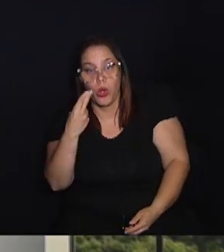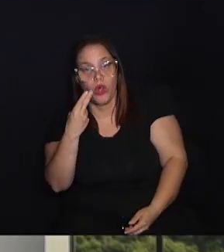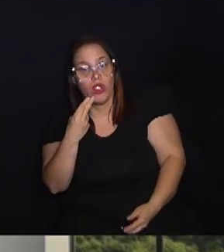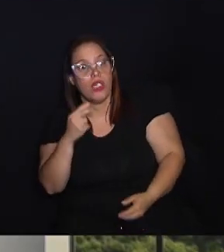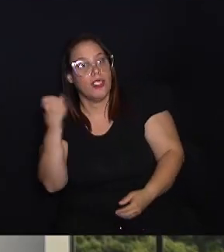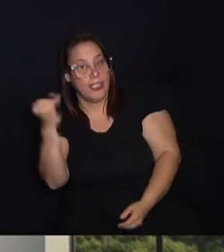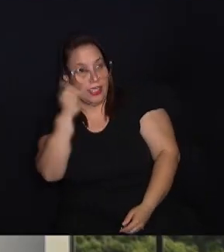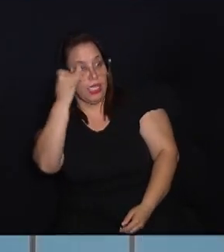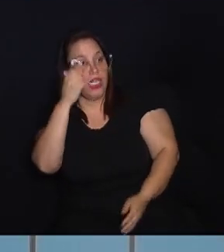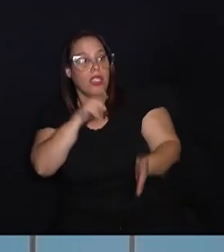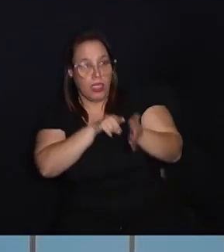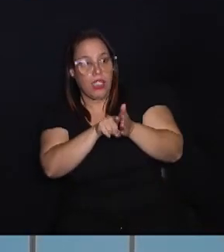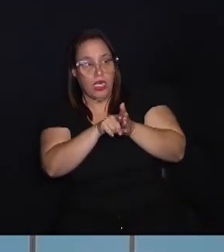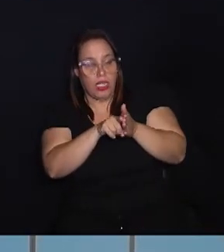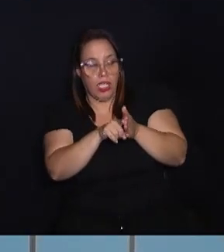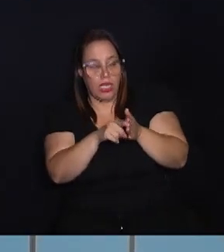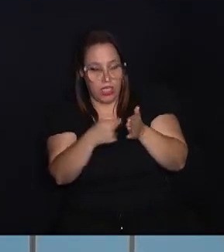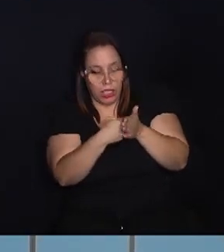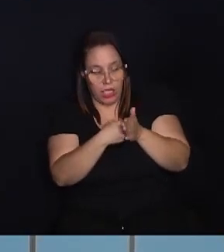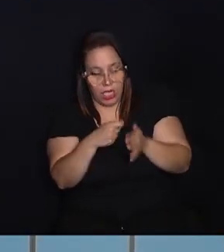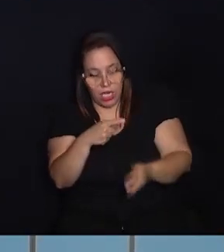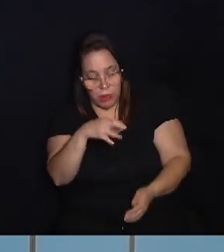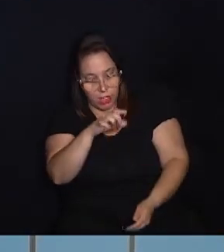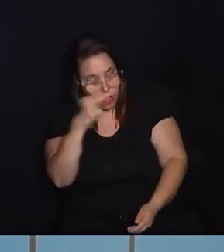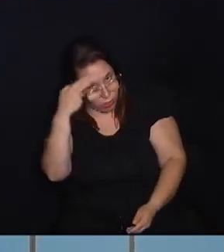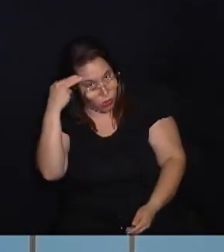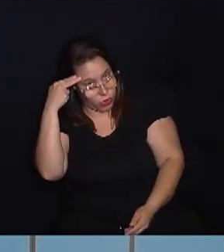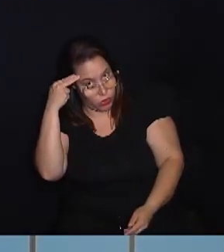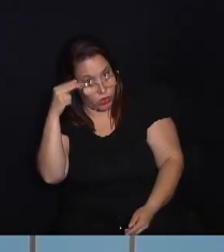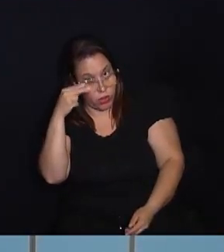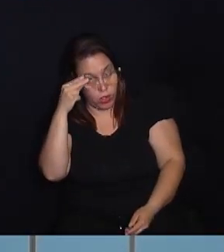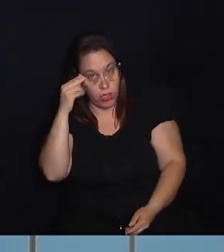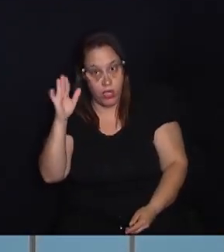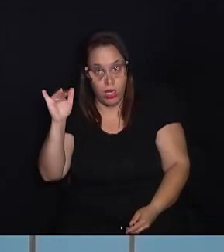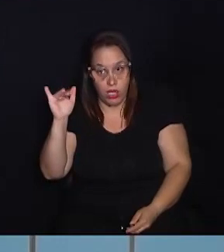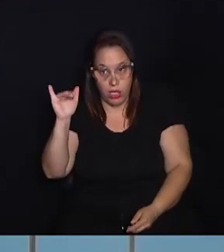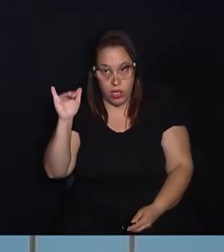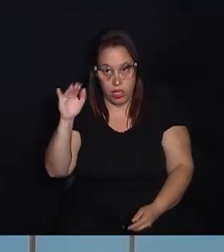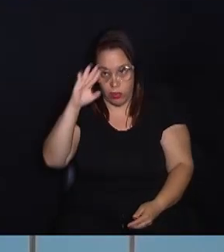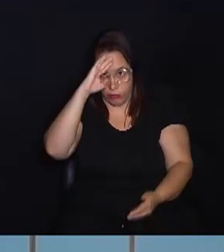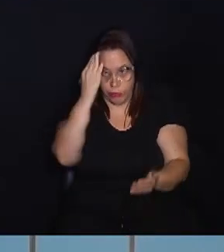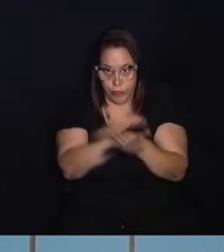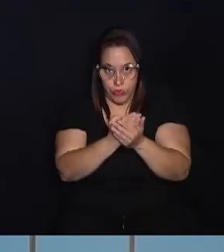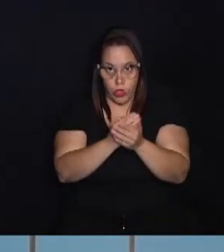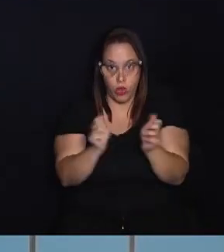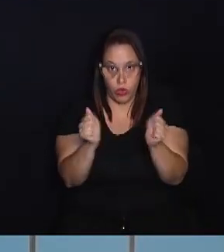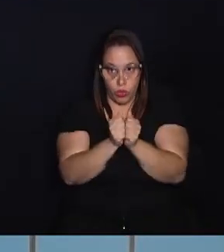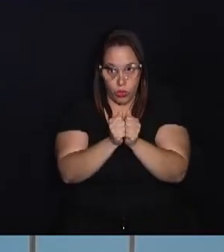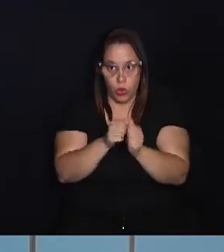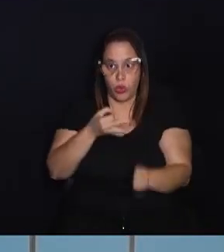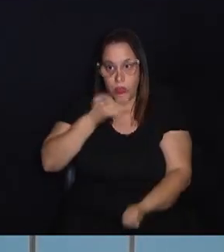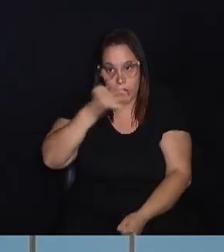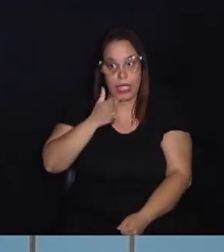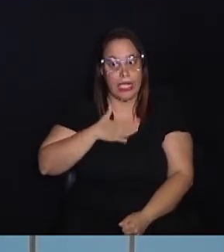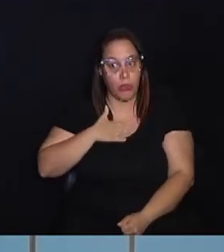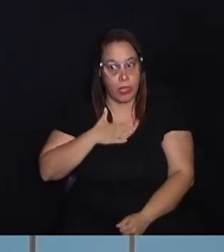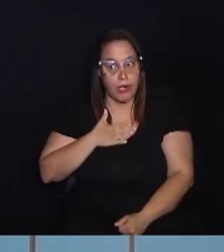Importante essa pergunta sua, Gabriel. Primeiro, ciência e fé vieram do mesmo lugar, na minha opinião,